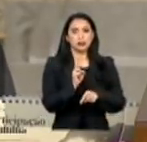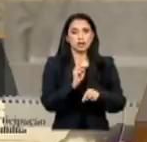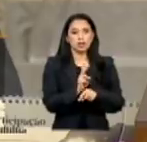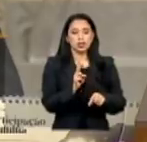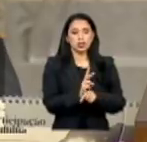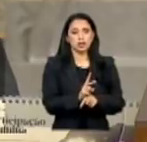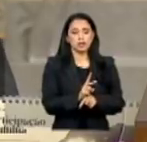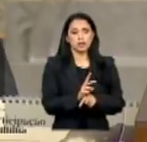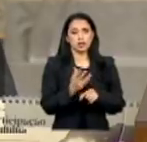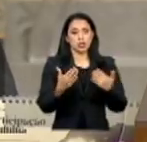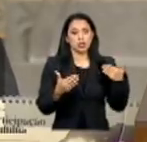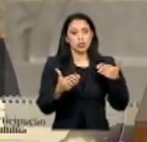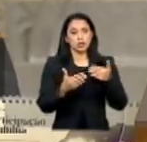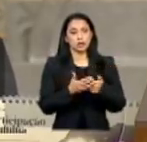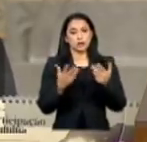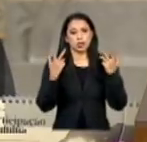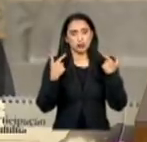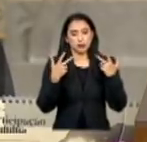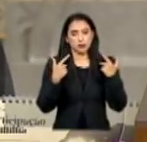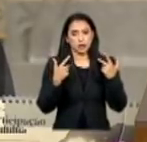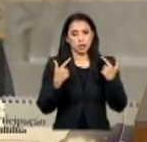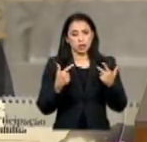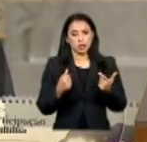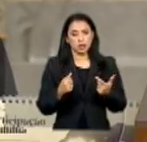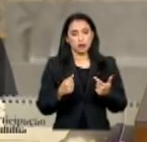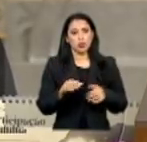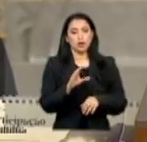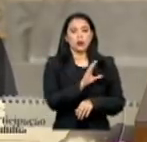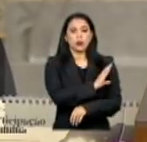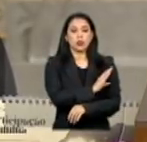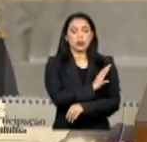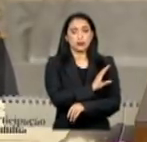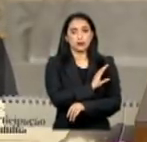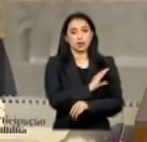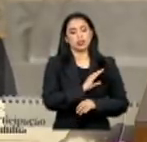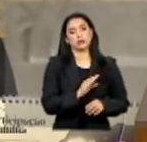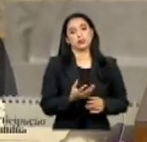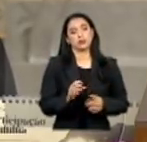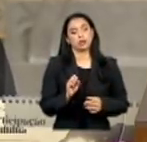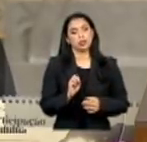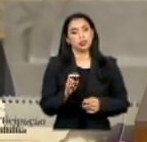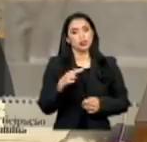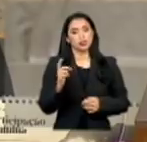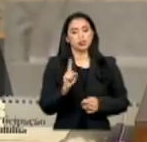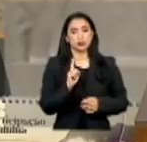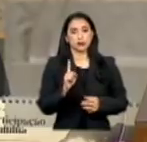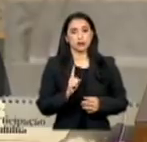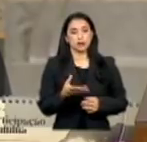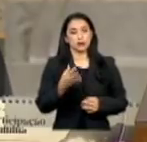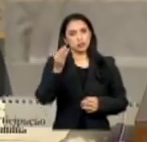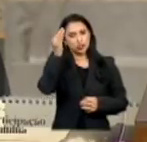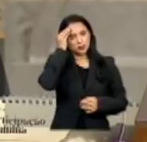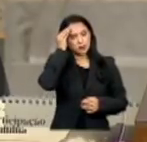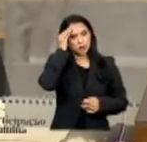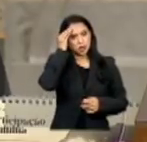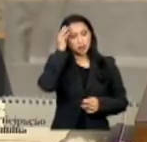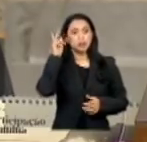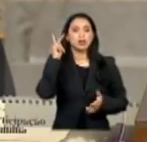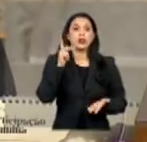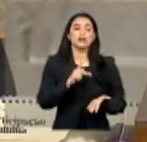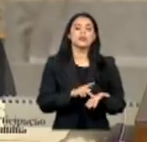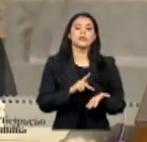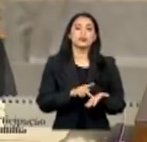comum para visitar o dispositivo a qual réus colaboradores e não colaboradores essa interpretação todavia consiste em verdadeiro